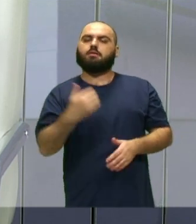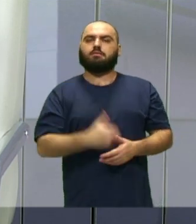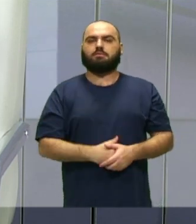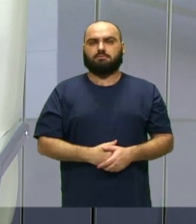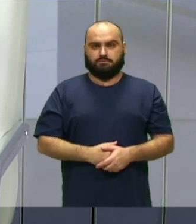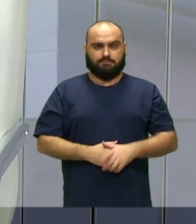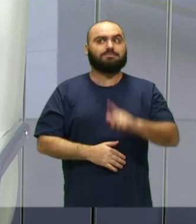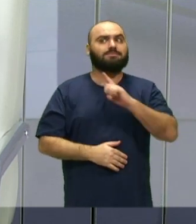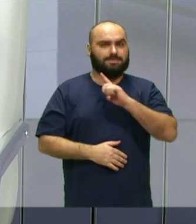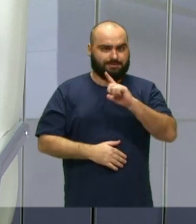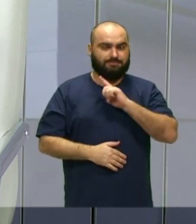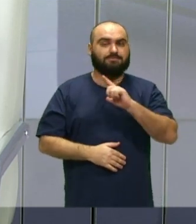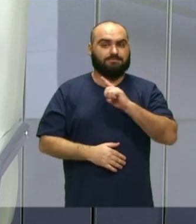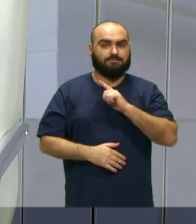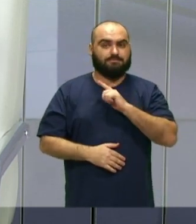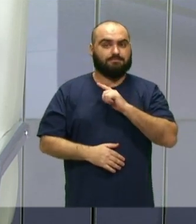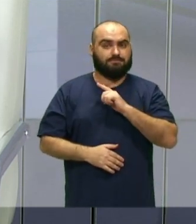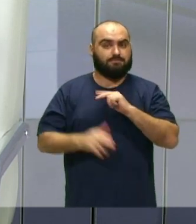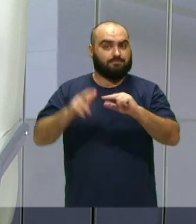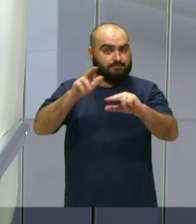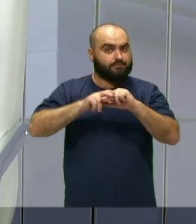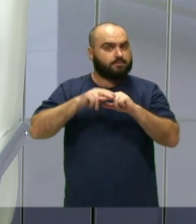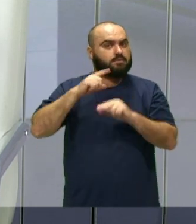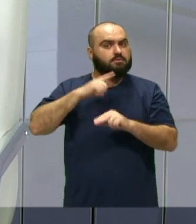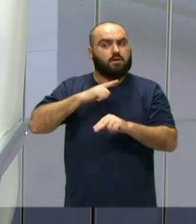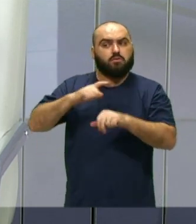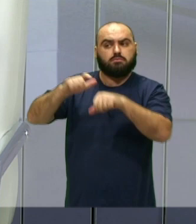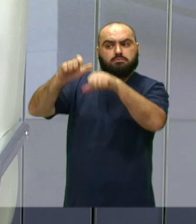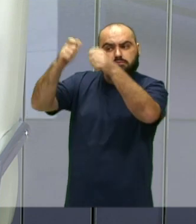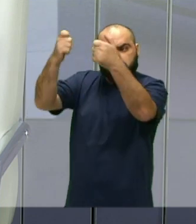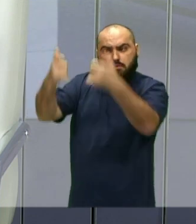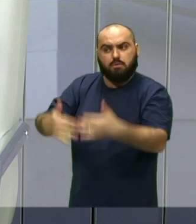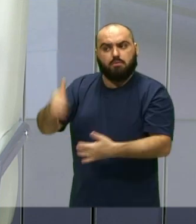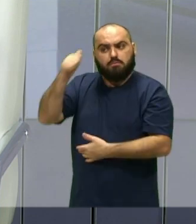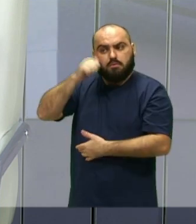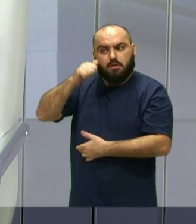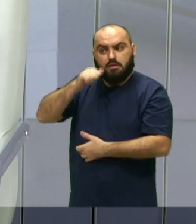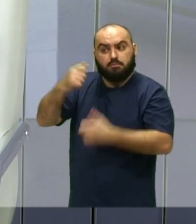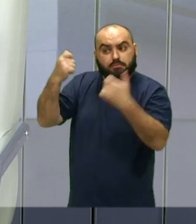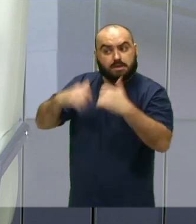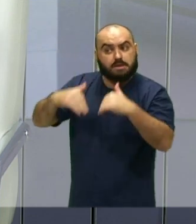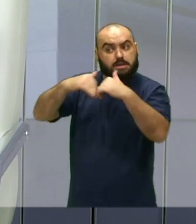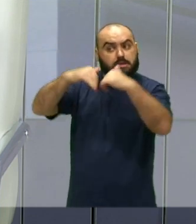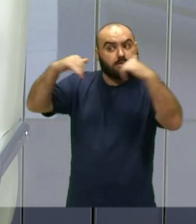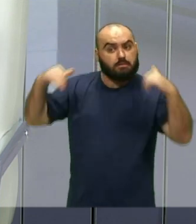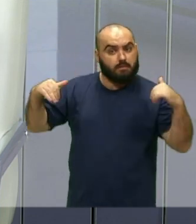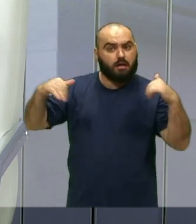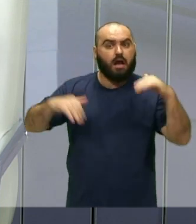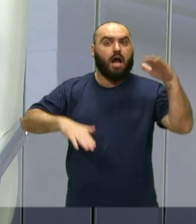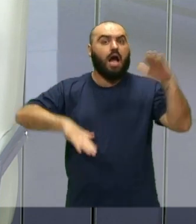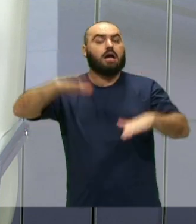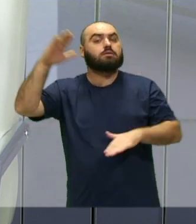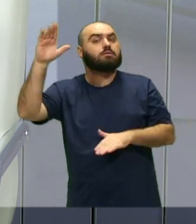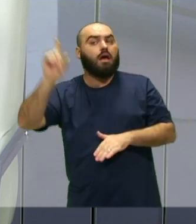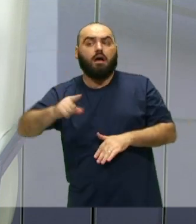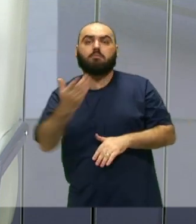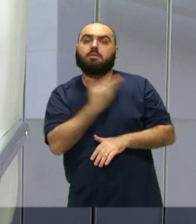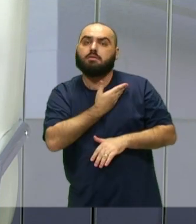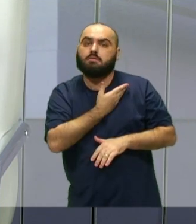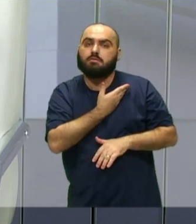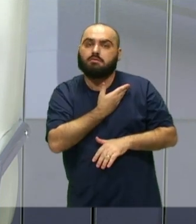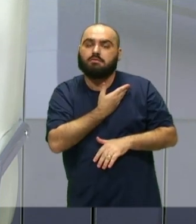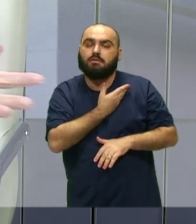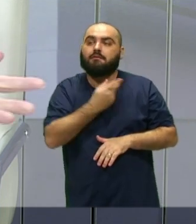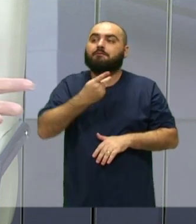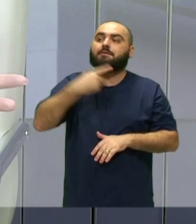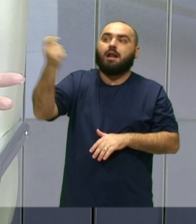O que eu costumo dizer para as mulheres que eu converso é o seguinte, a gente tem que saber separar as coisas. Às vezes é um amigo que vai lá e faz alguma